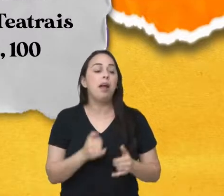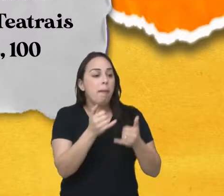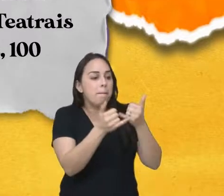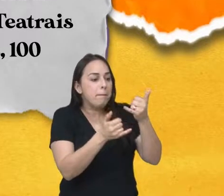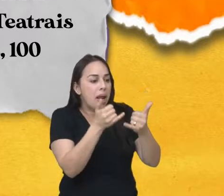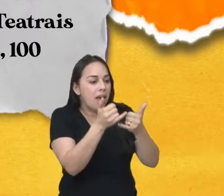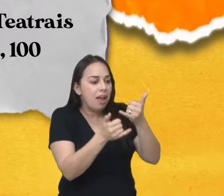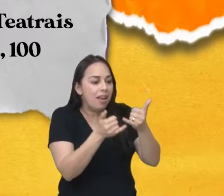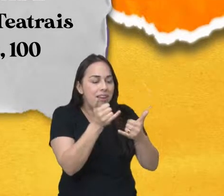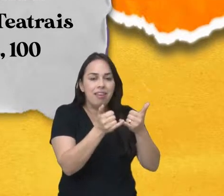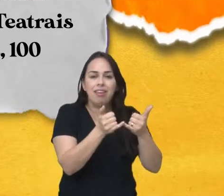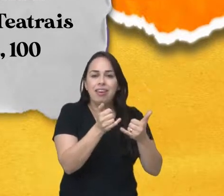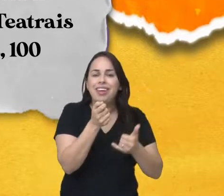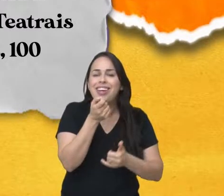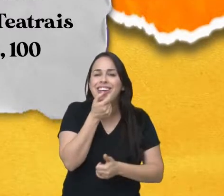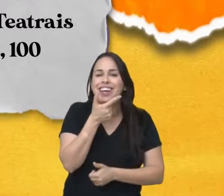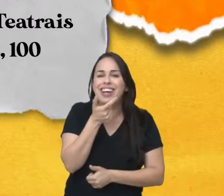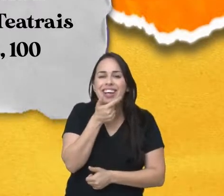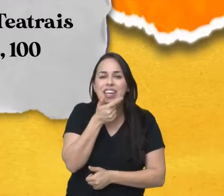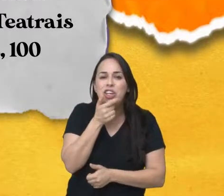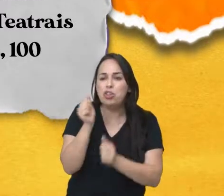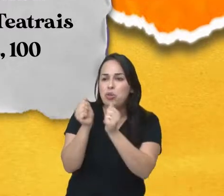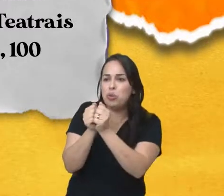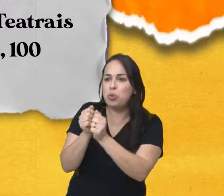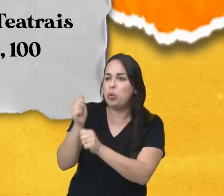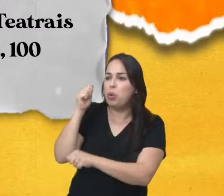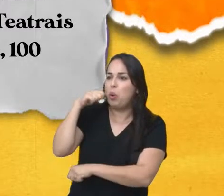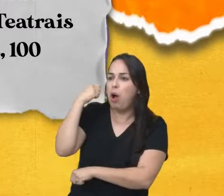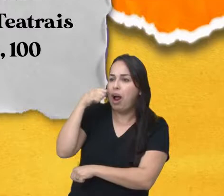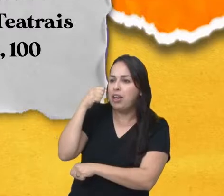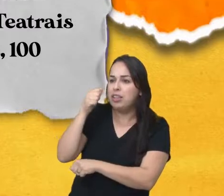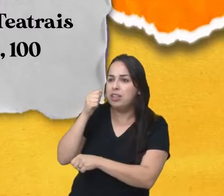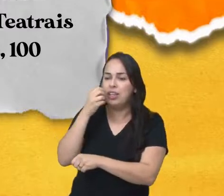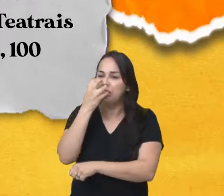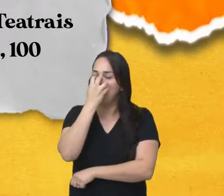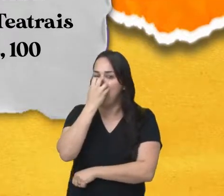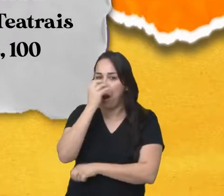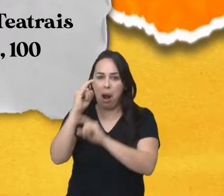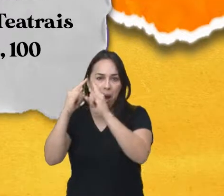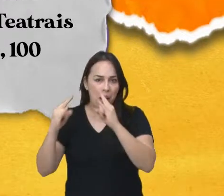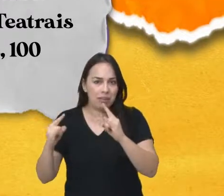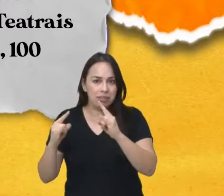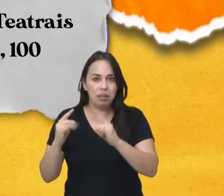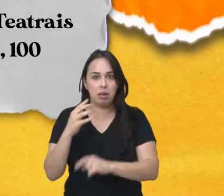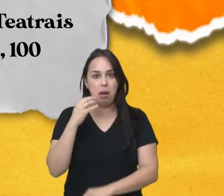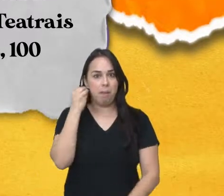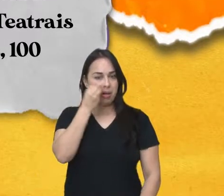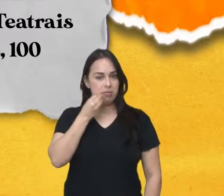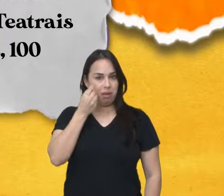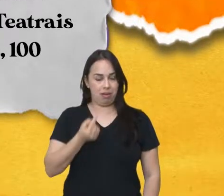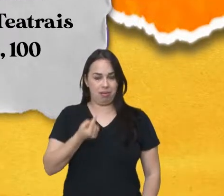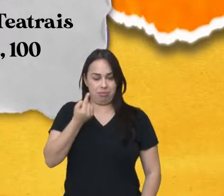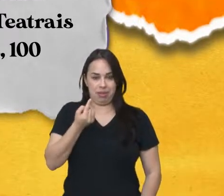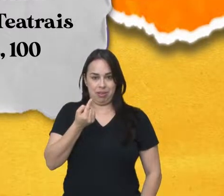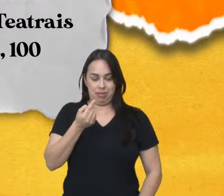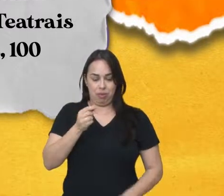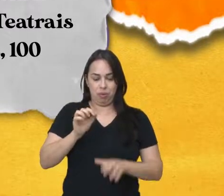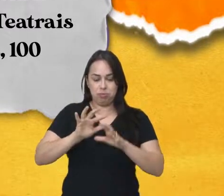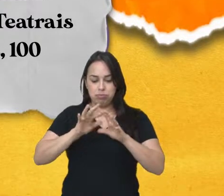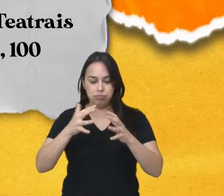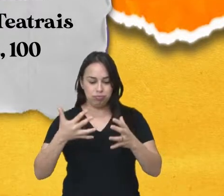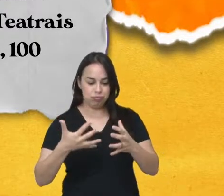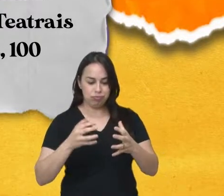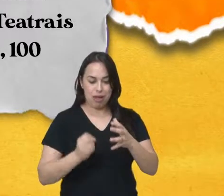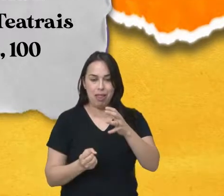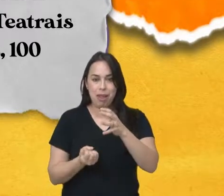ri com artistas de circo? O espetáculo promete uma experiência única com direito a efeitos de ilusionismo.